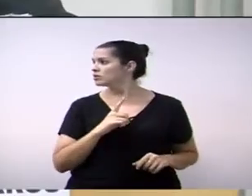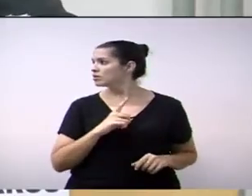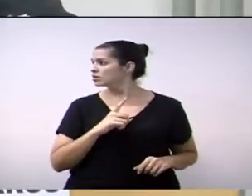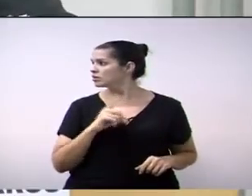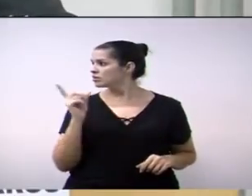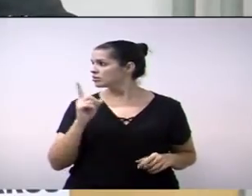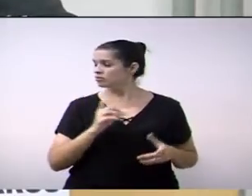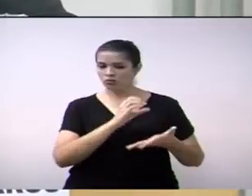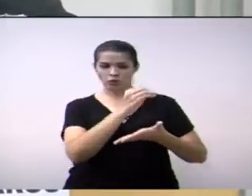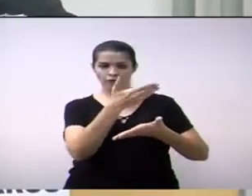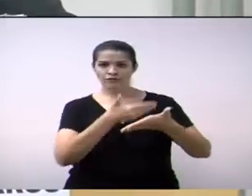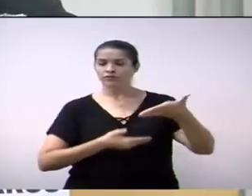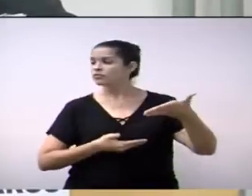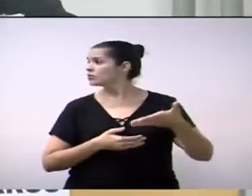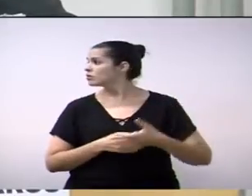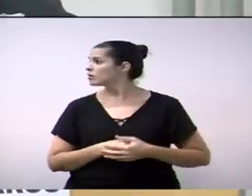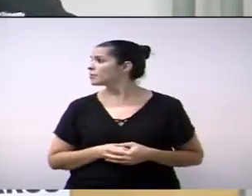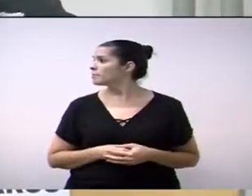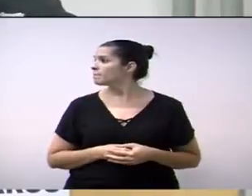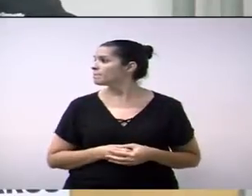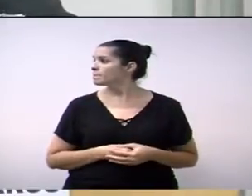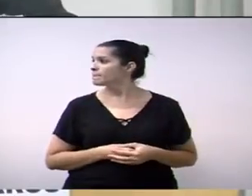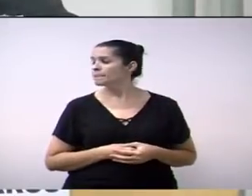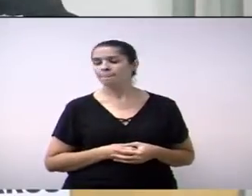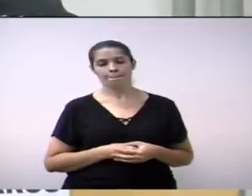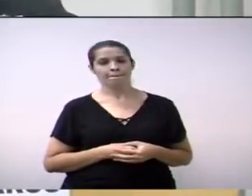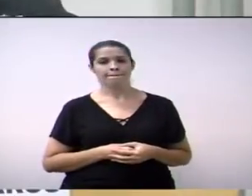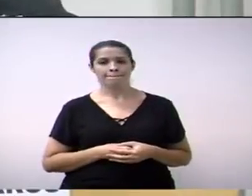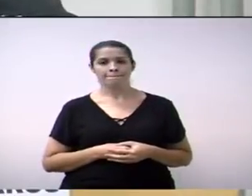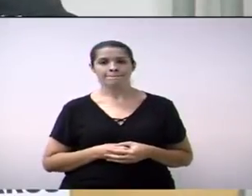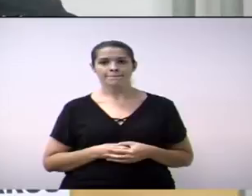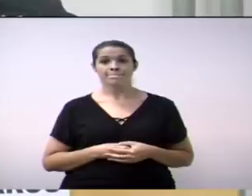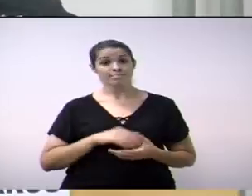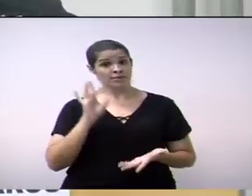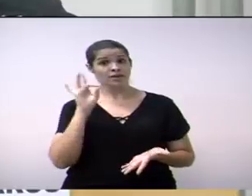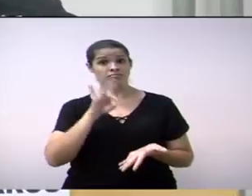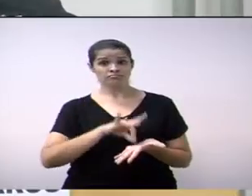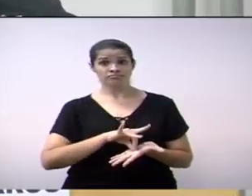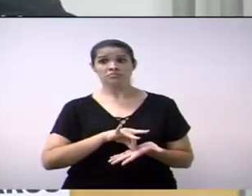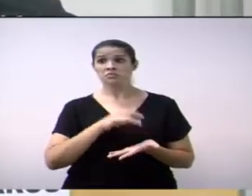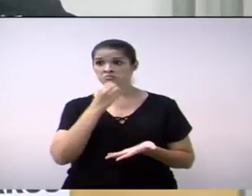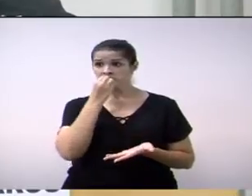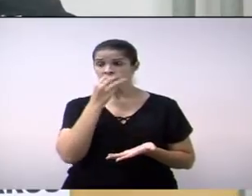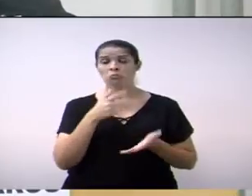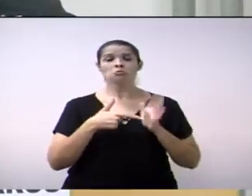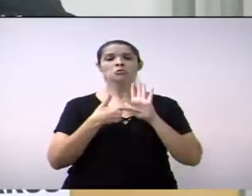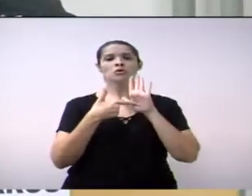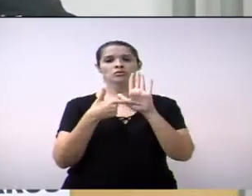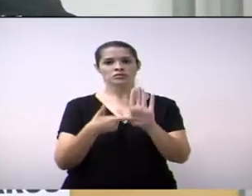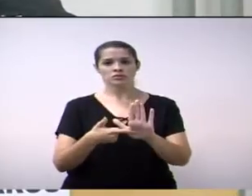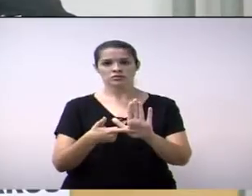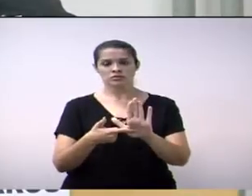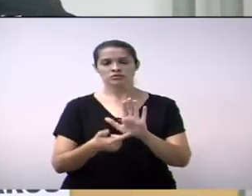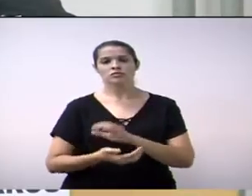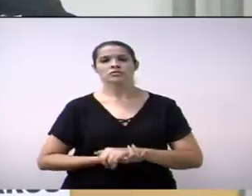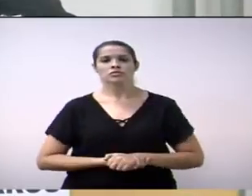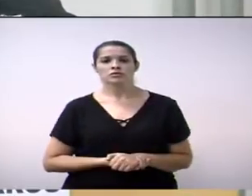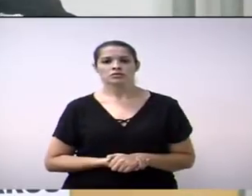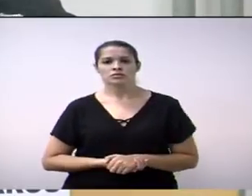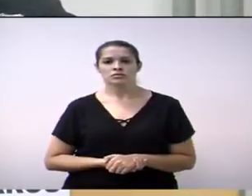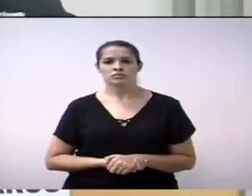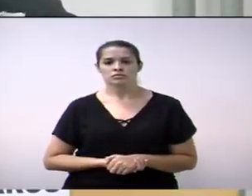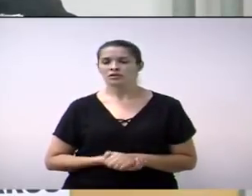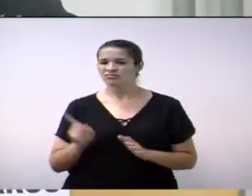destinado a mim, Danilo Basso, vereador da Câmara de Paulínia, reafirmando nossa conduta nesse parlamento, cumpre-me na condição de